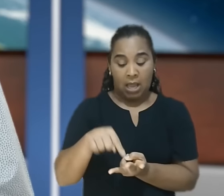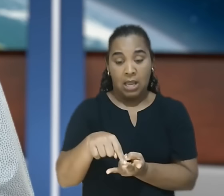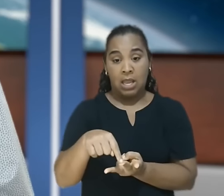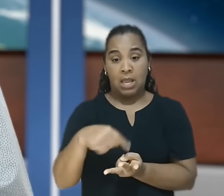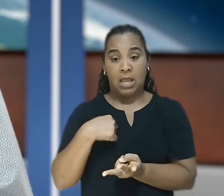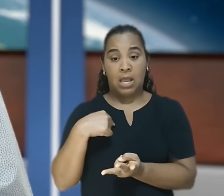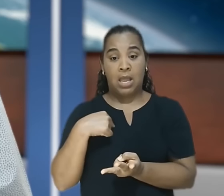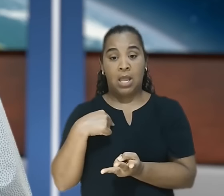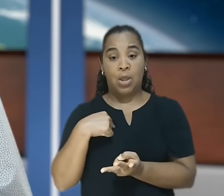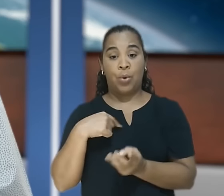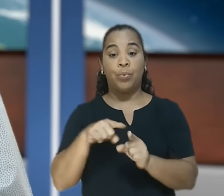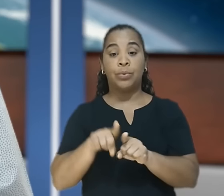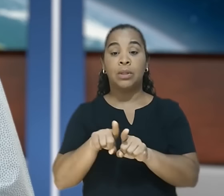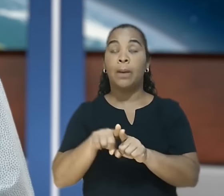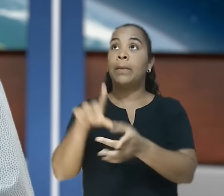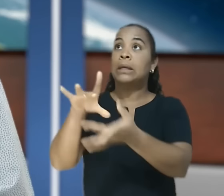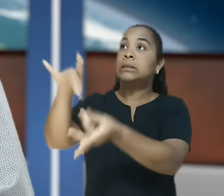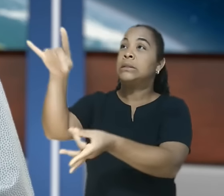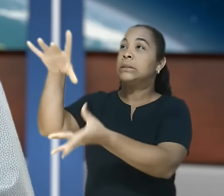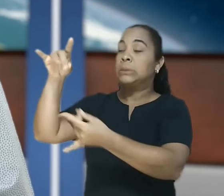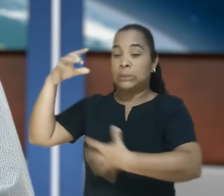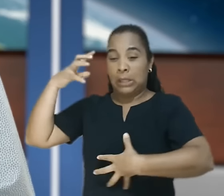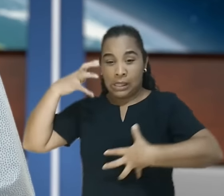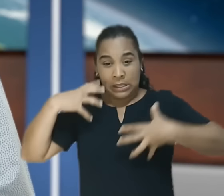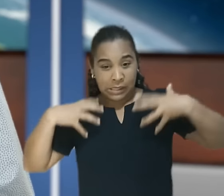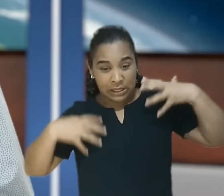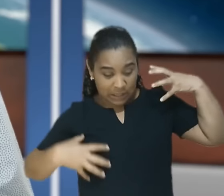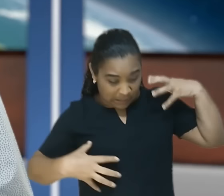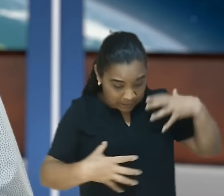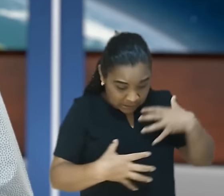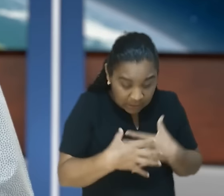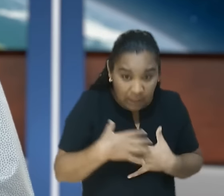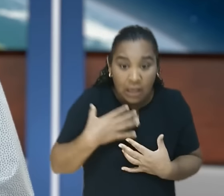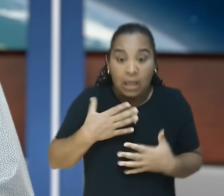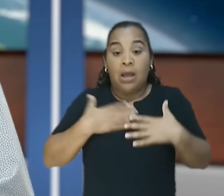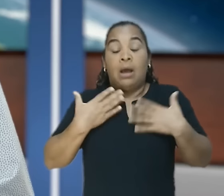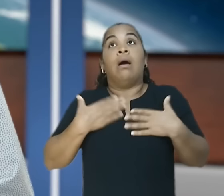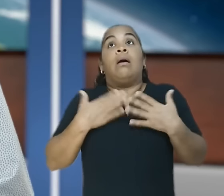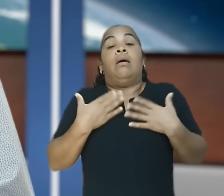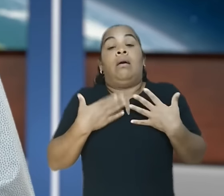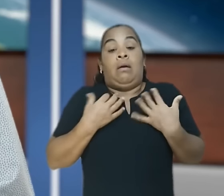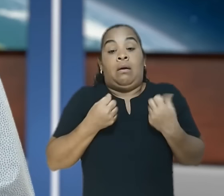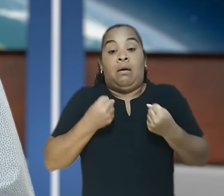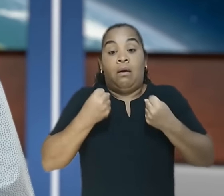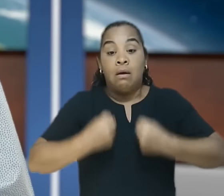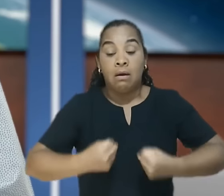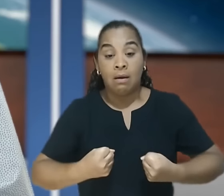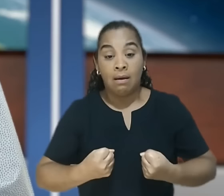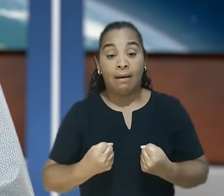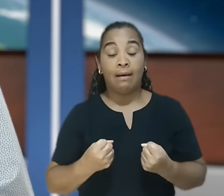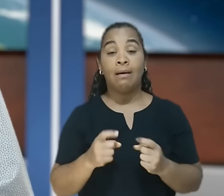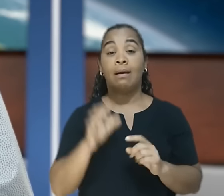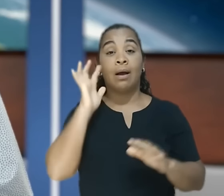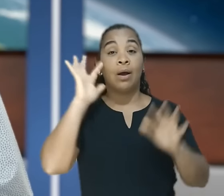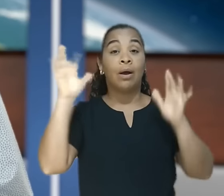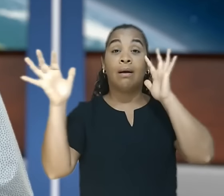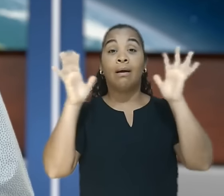eram feios Deformados E me assustavam Dos sonhos Pesadelos Que nada mais eram Do que